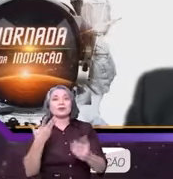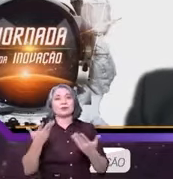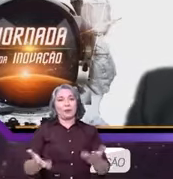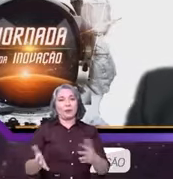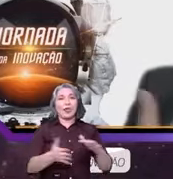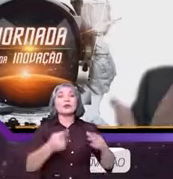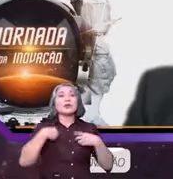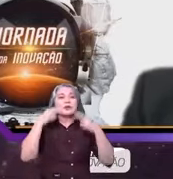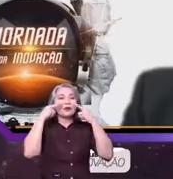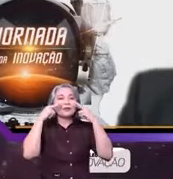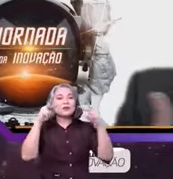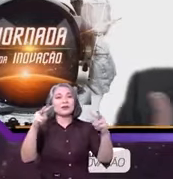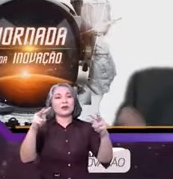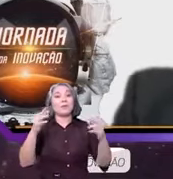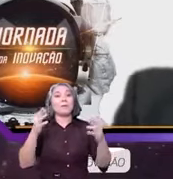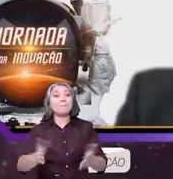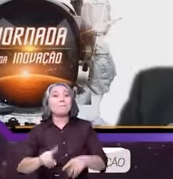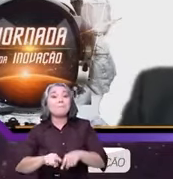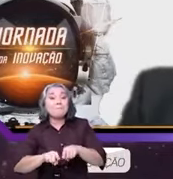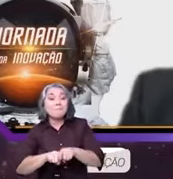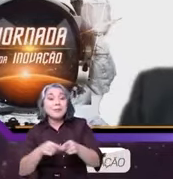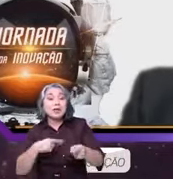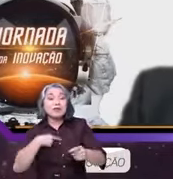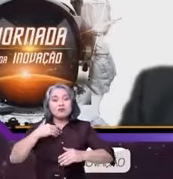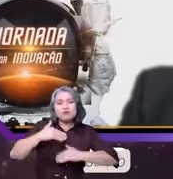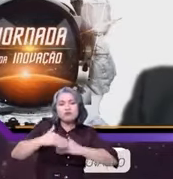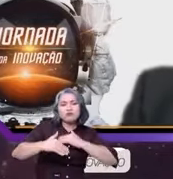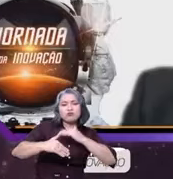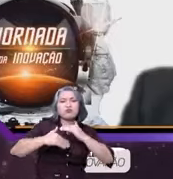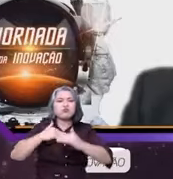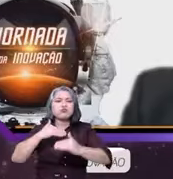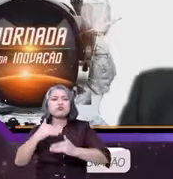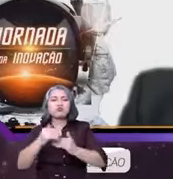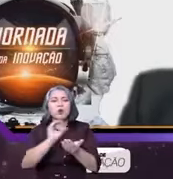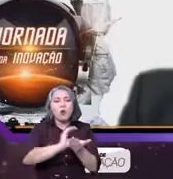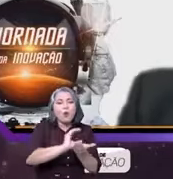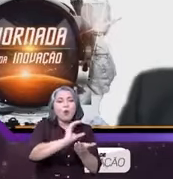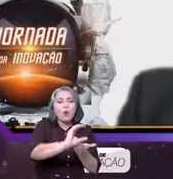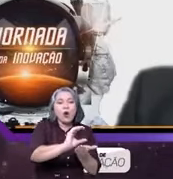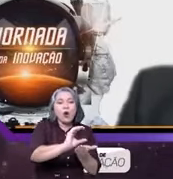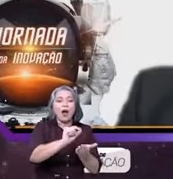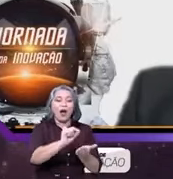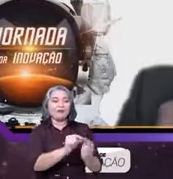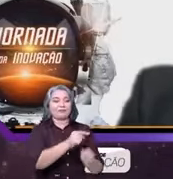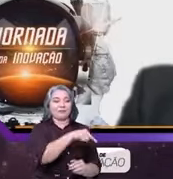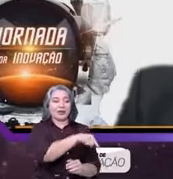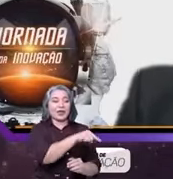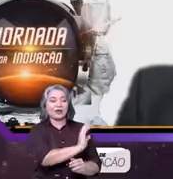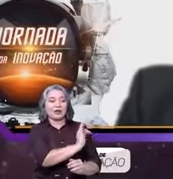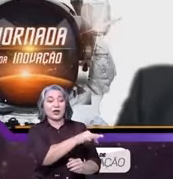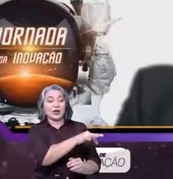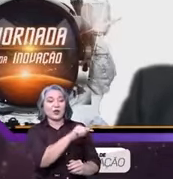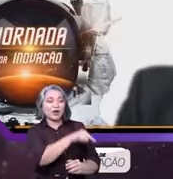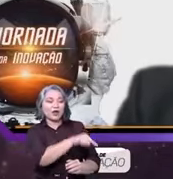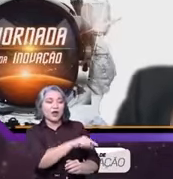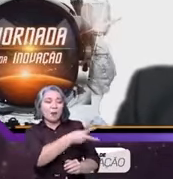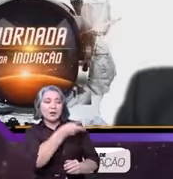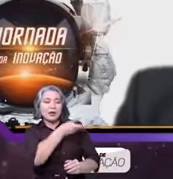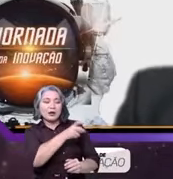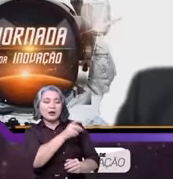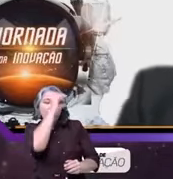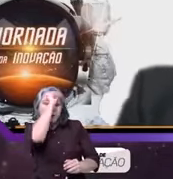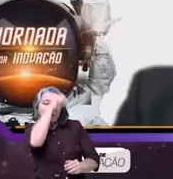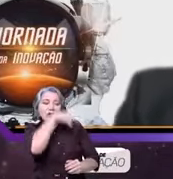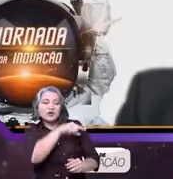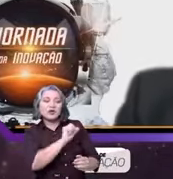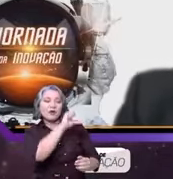ali existente. Mas à medida que eu vou evoluindo, eu vou entregando, eu vou ajustando isso aqui. E o grande ponto